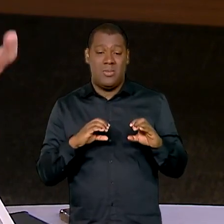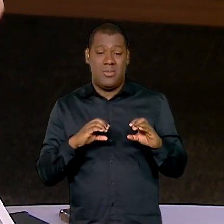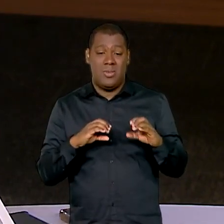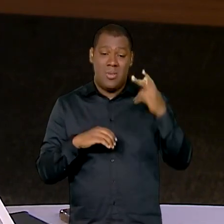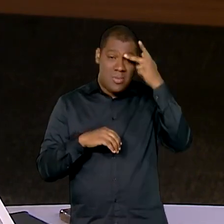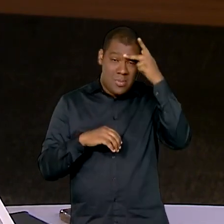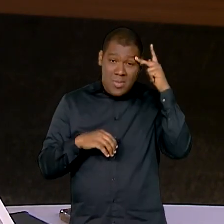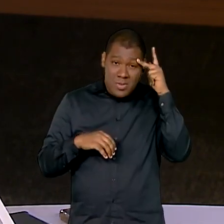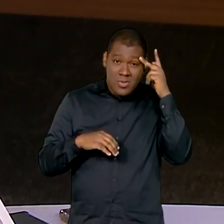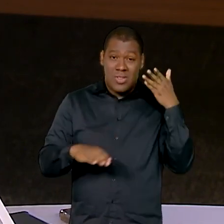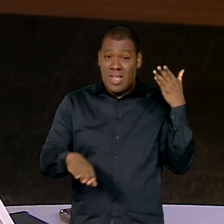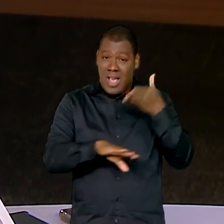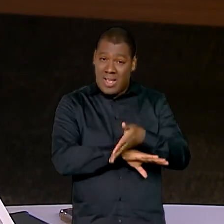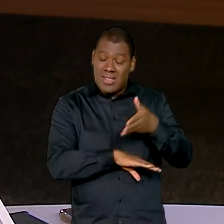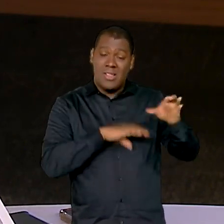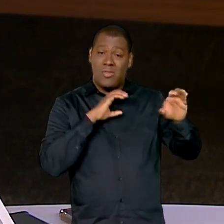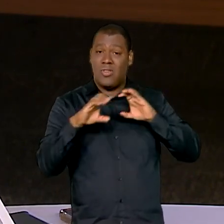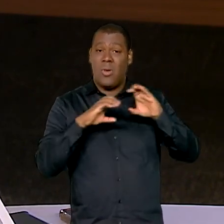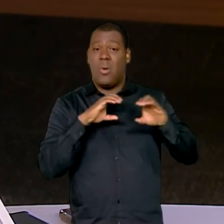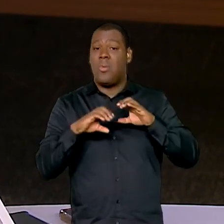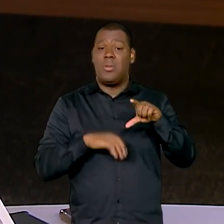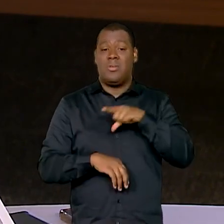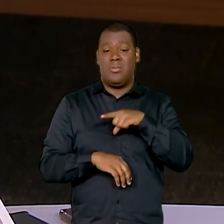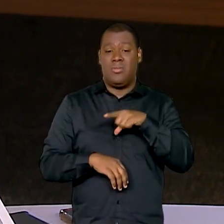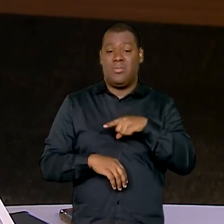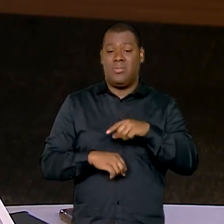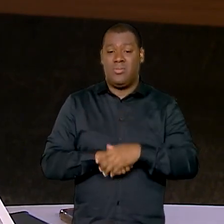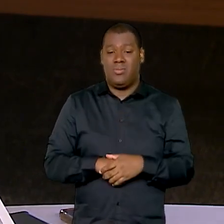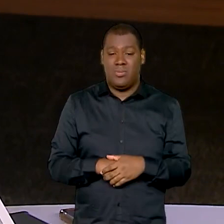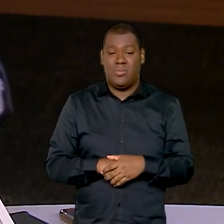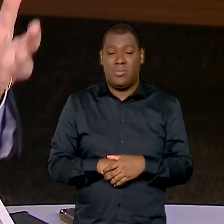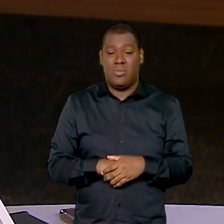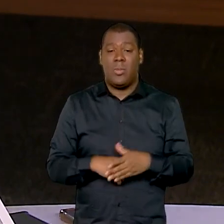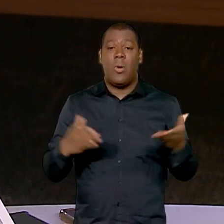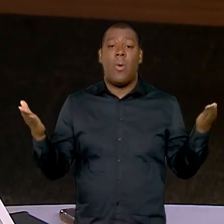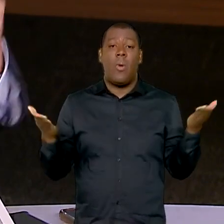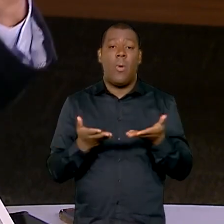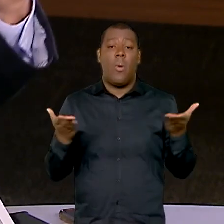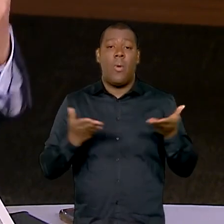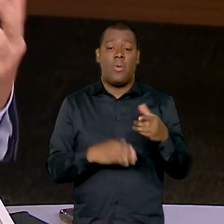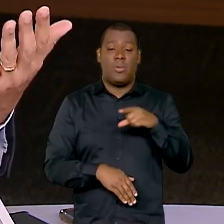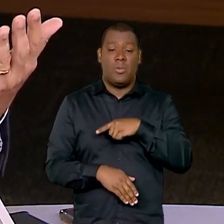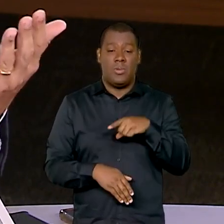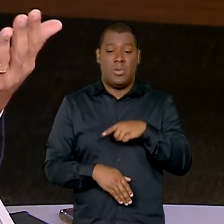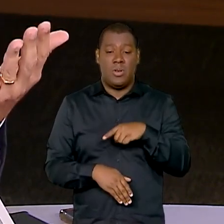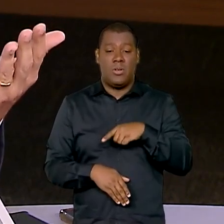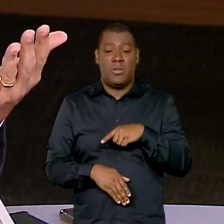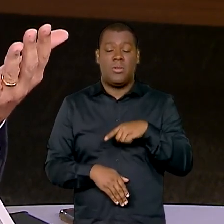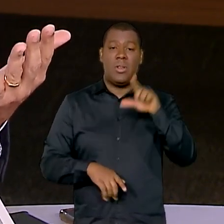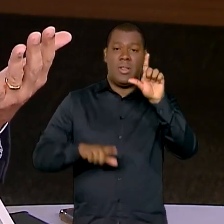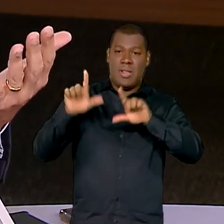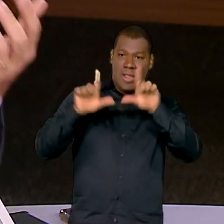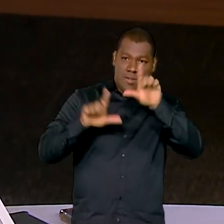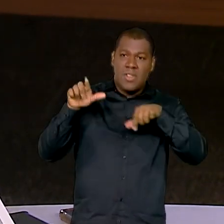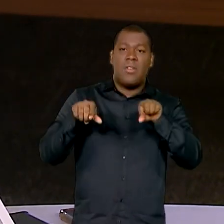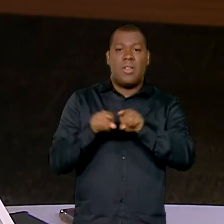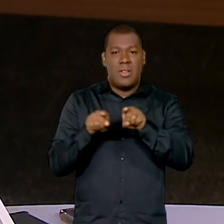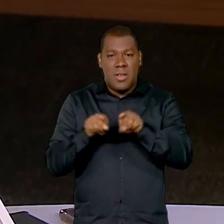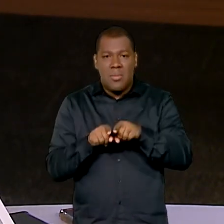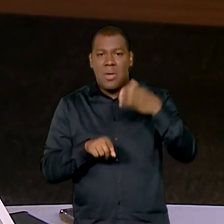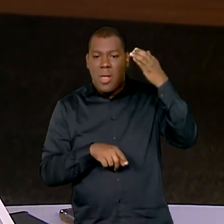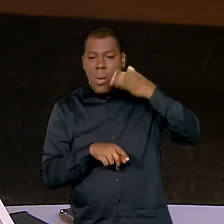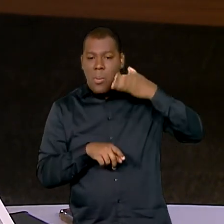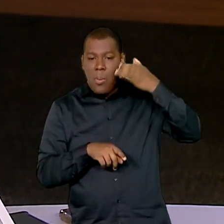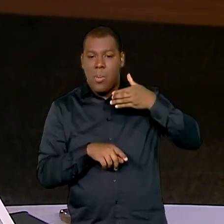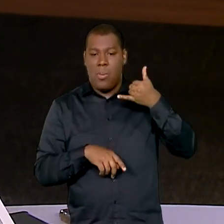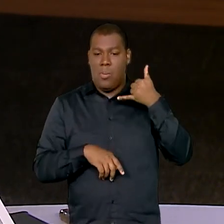pessoas acessarem a comunicação, né? Hoje tem o que todo mundo chama de segunda tela, a pessoa está assistindo televisão, mas está no celular, ou